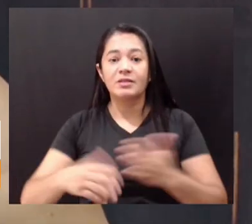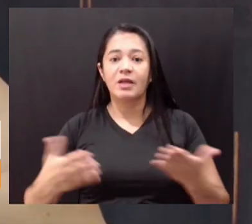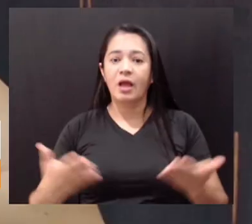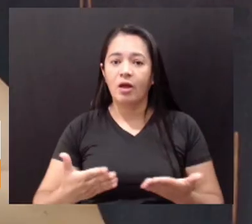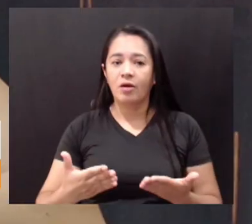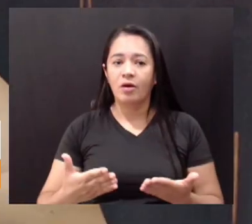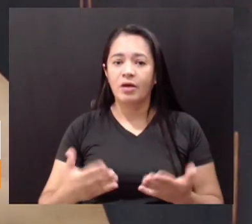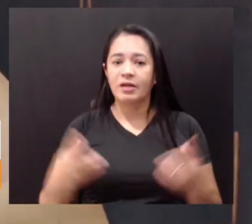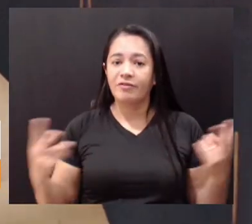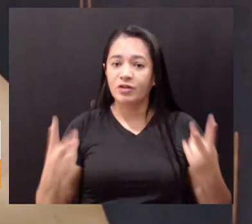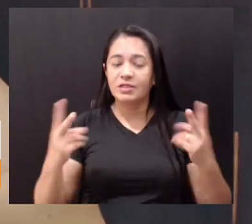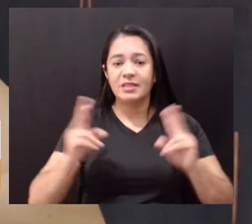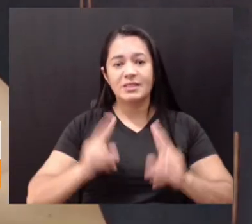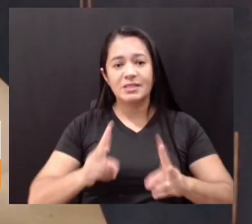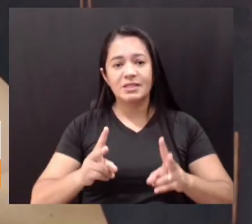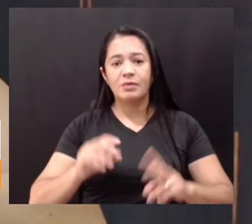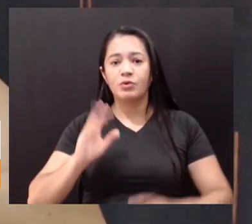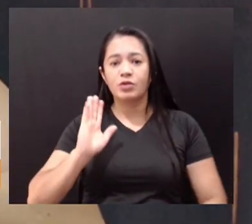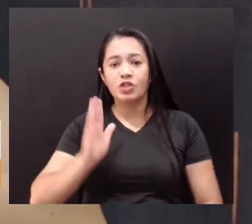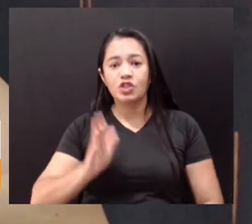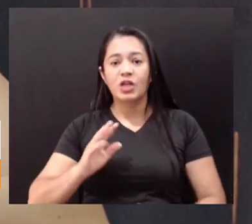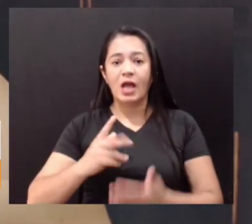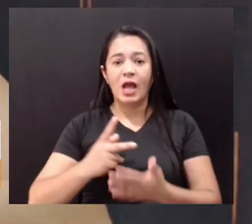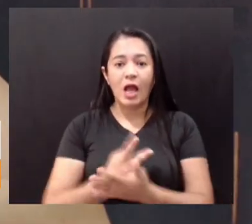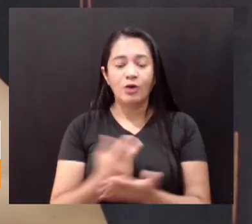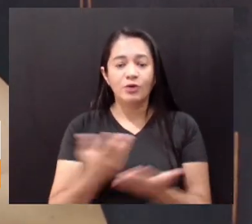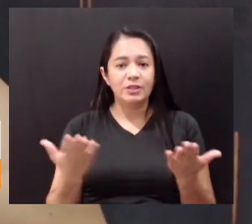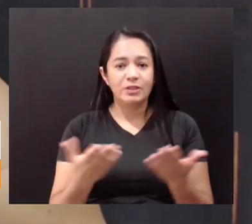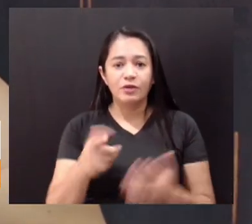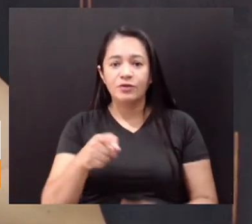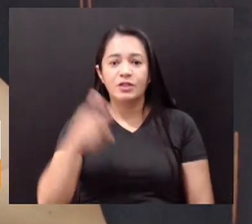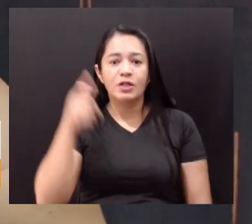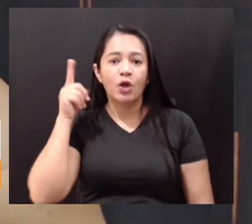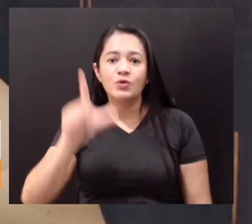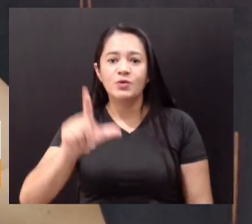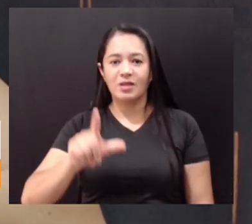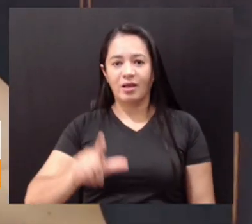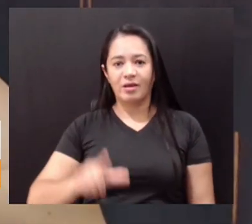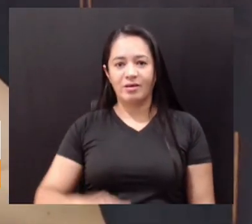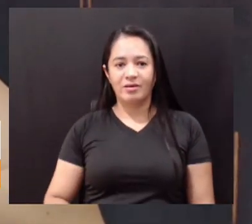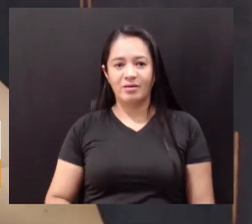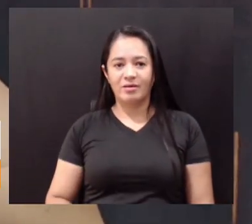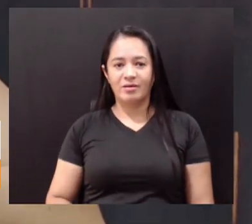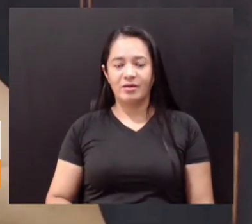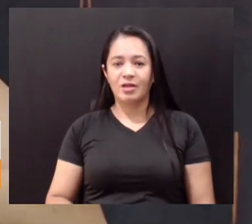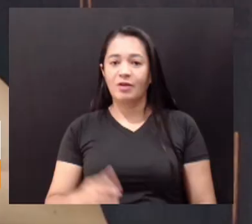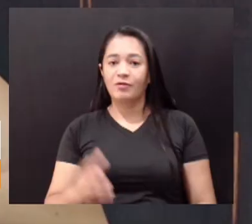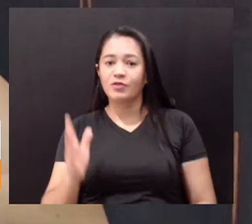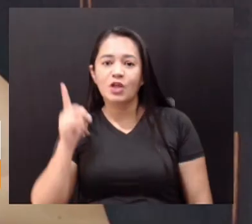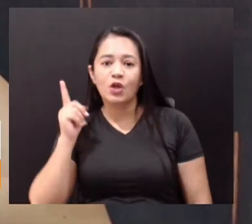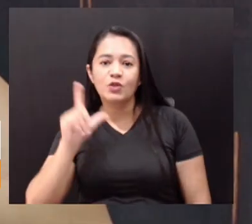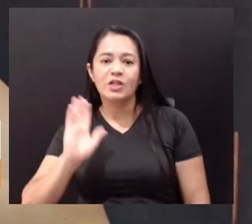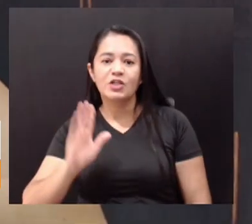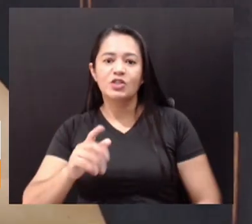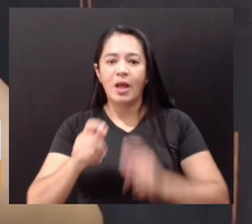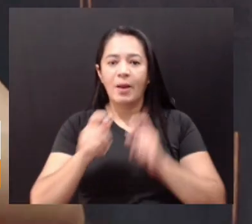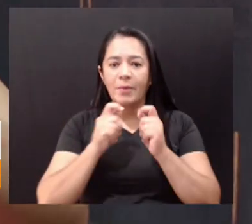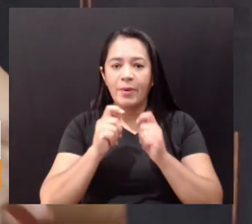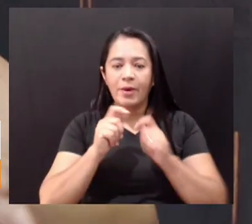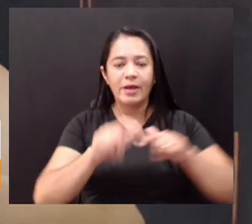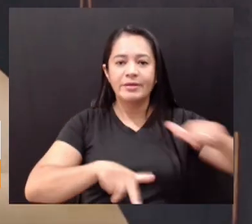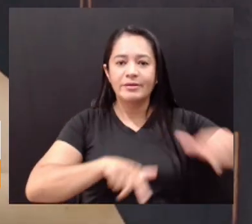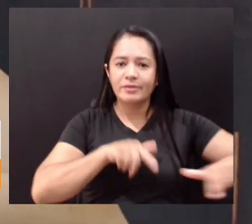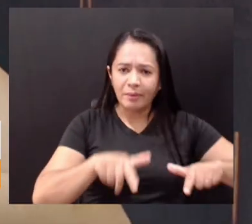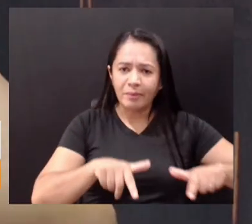está acontecendo, o que você já está conseguindo. Você já está conseguindo ir para entrevista de emprego, né, você já está conseguindo